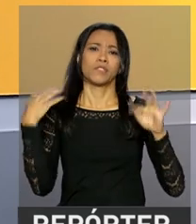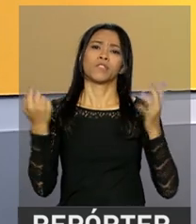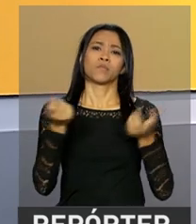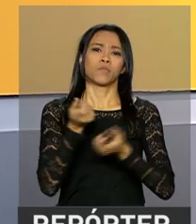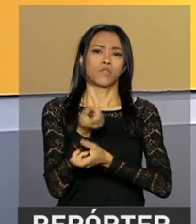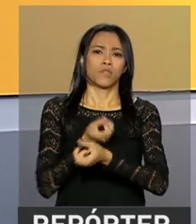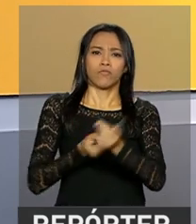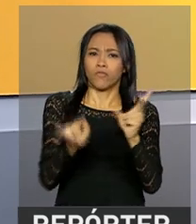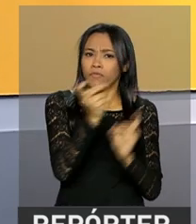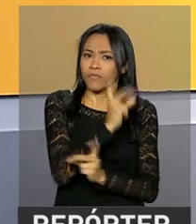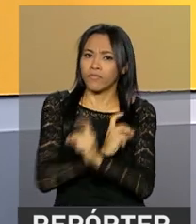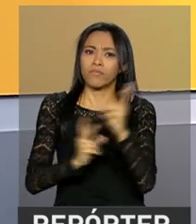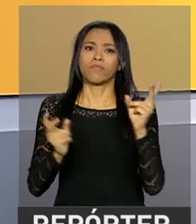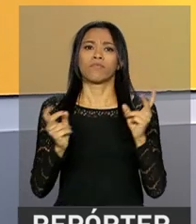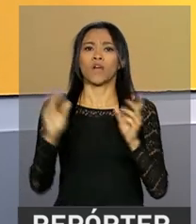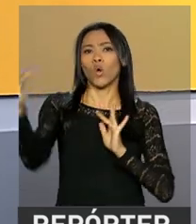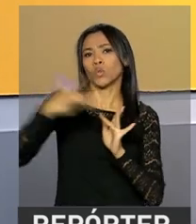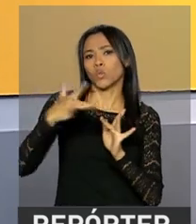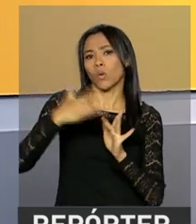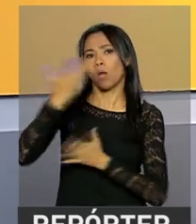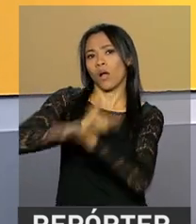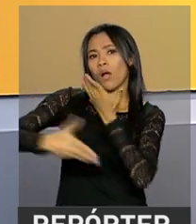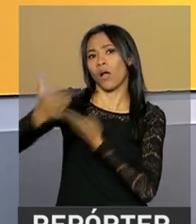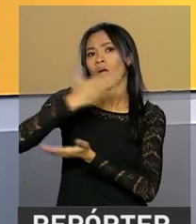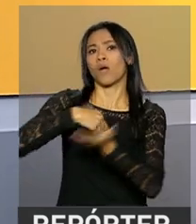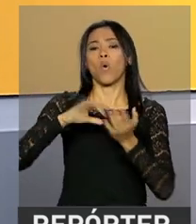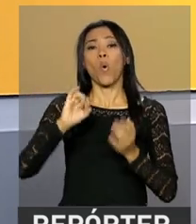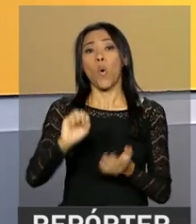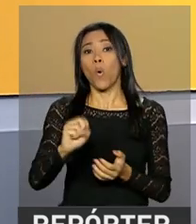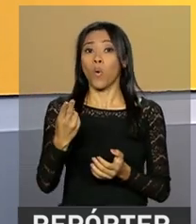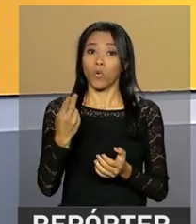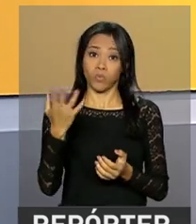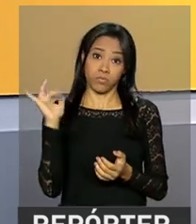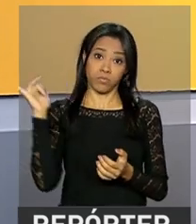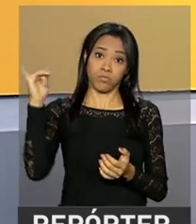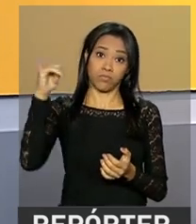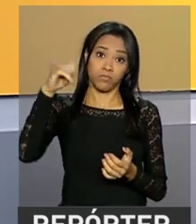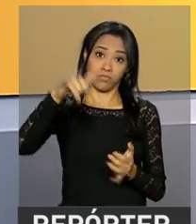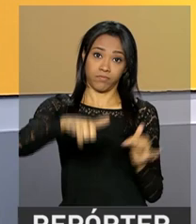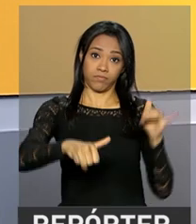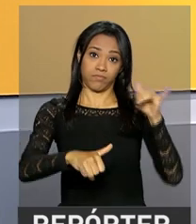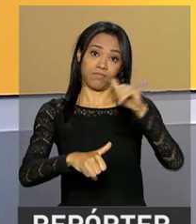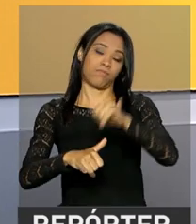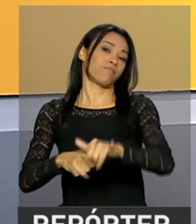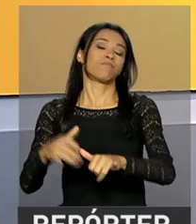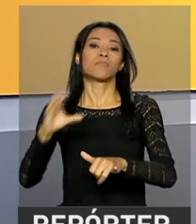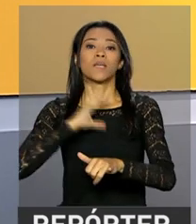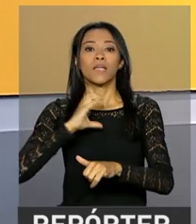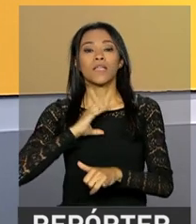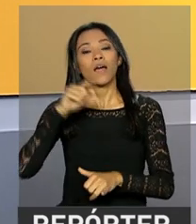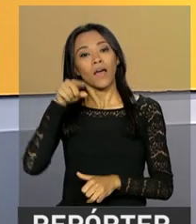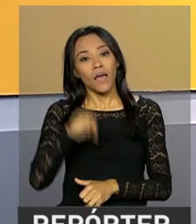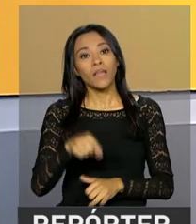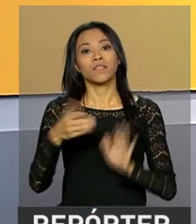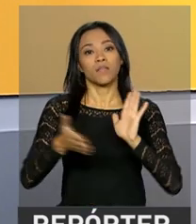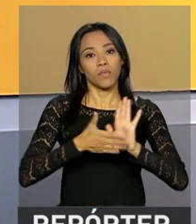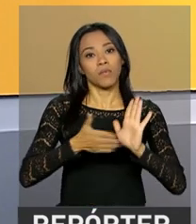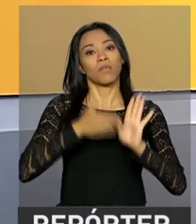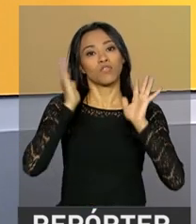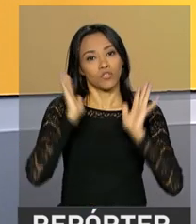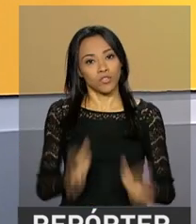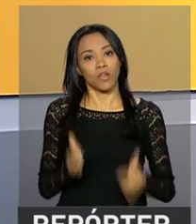intercâmbio de até 6 meses ou trânsito por aeroportos canadenses a medida já está